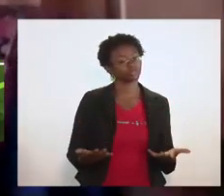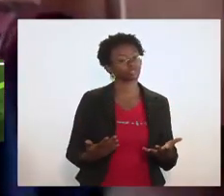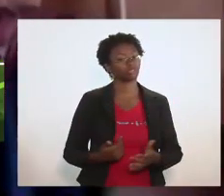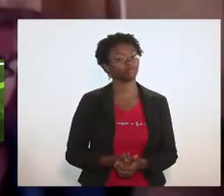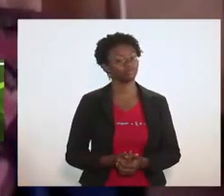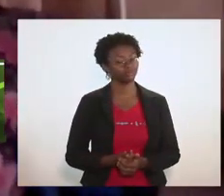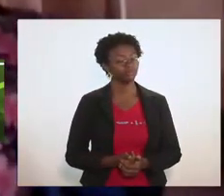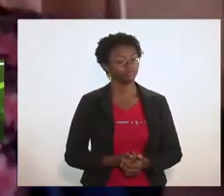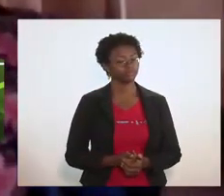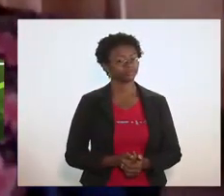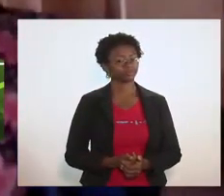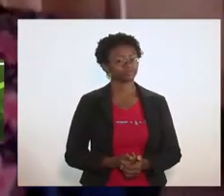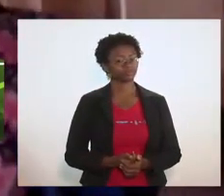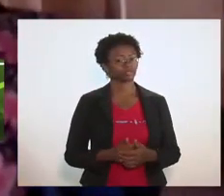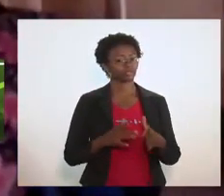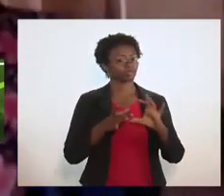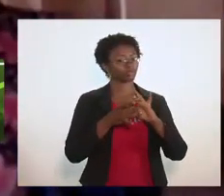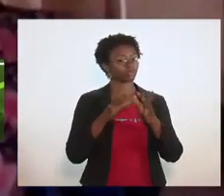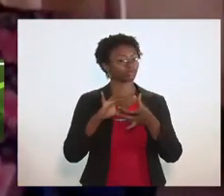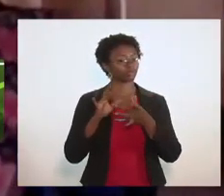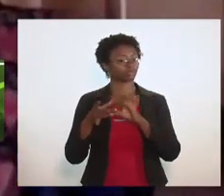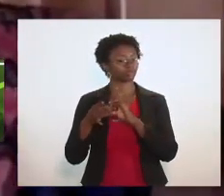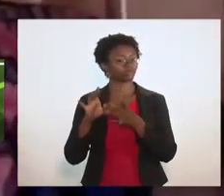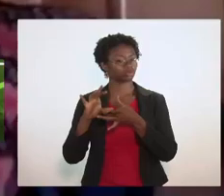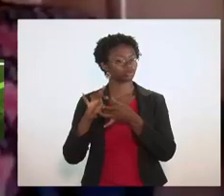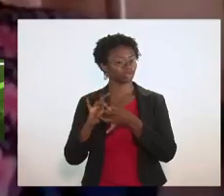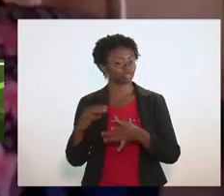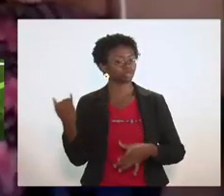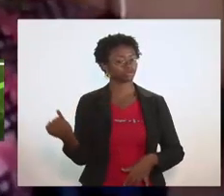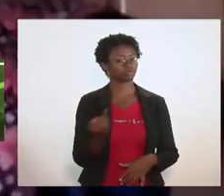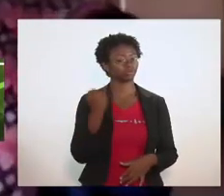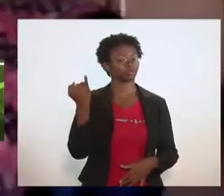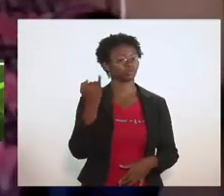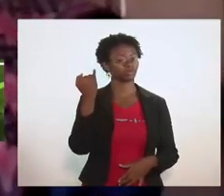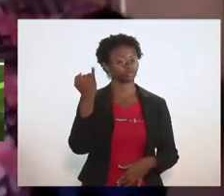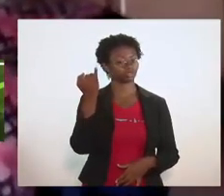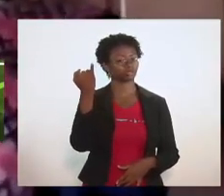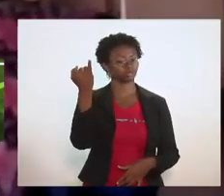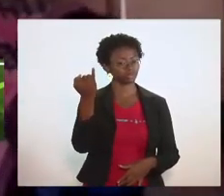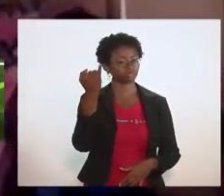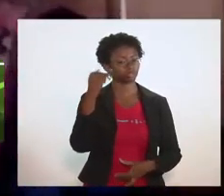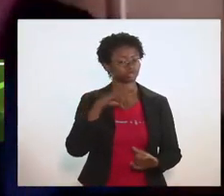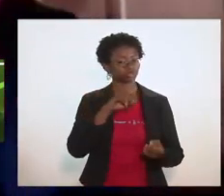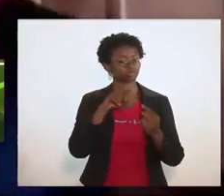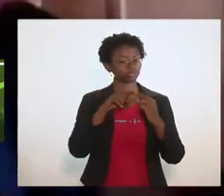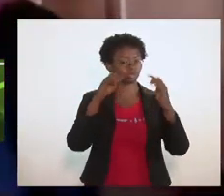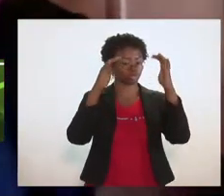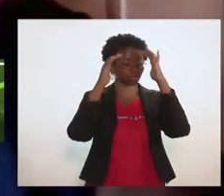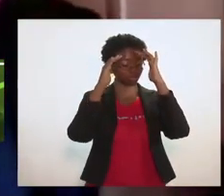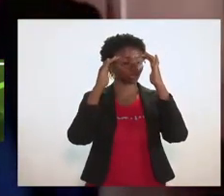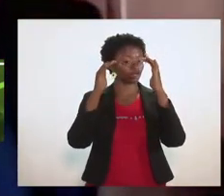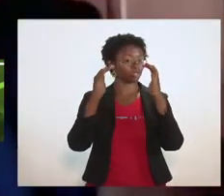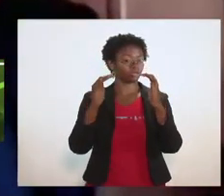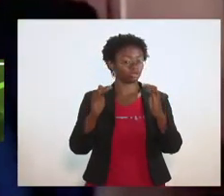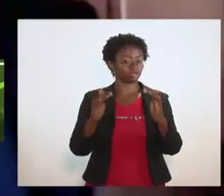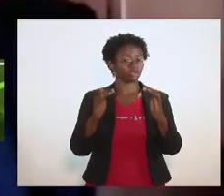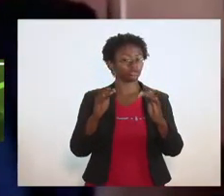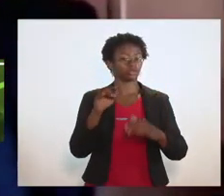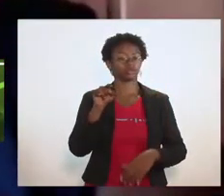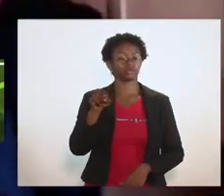solo sagrado, né? Como um lugar de memória, mas também como um lugar de culto ainda,